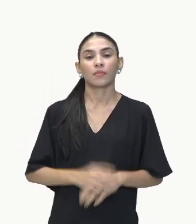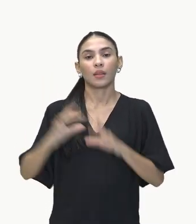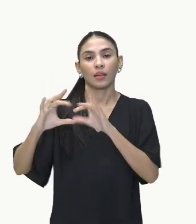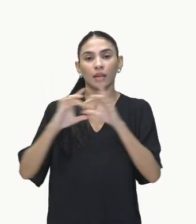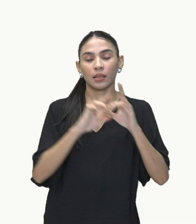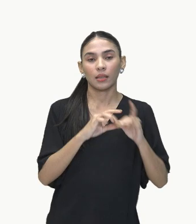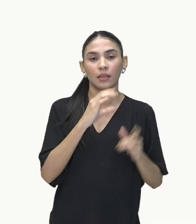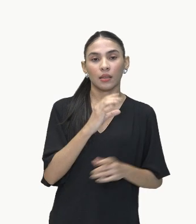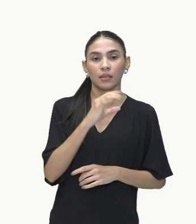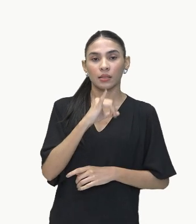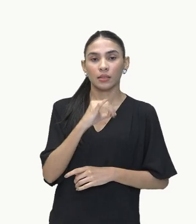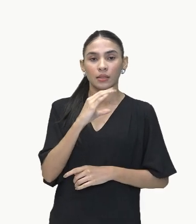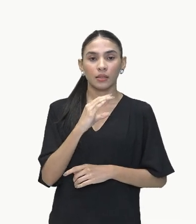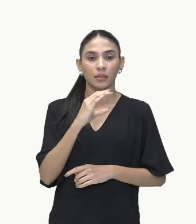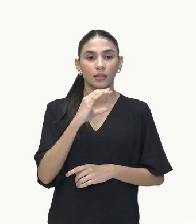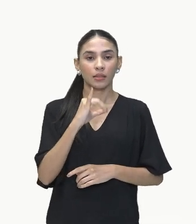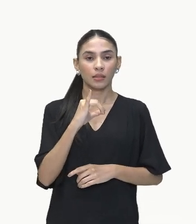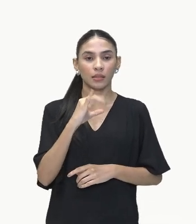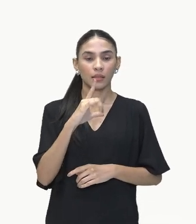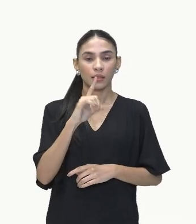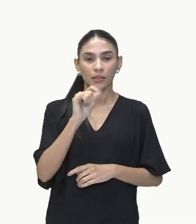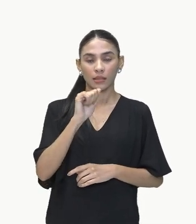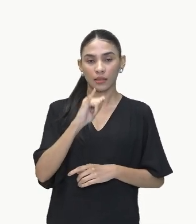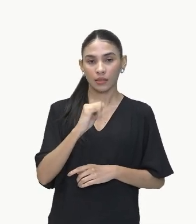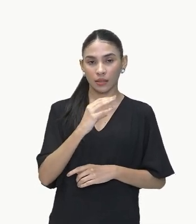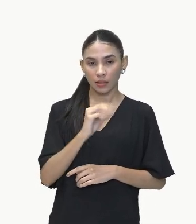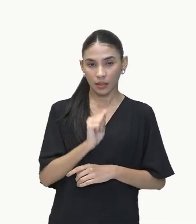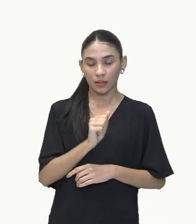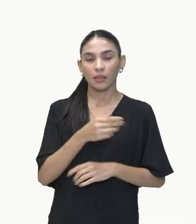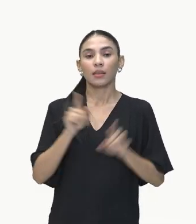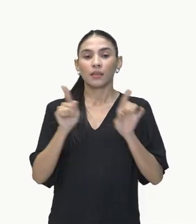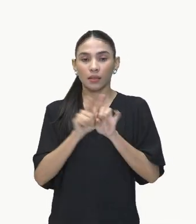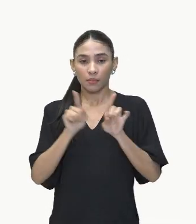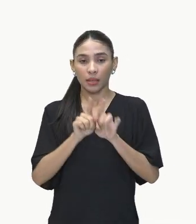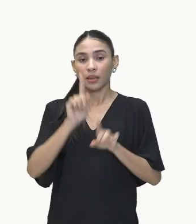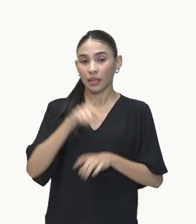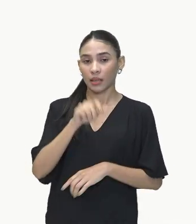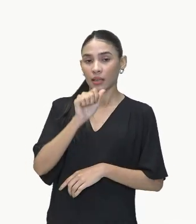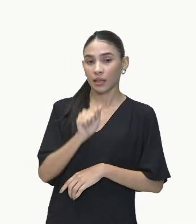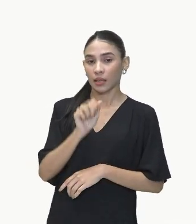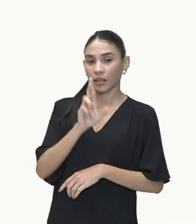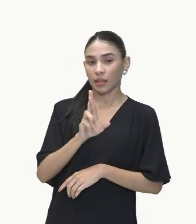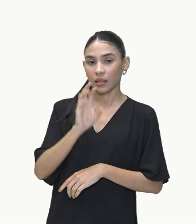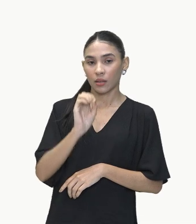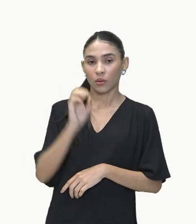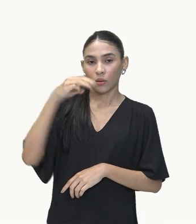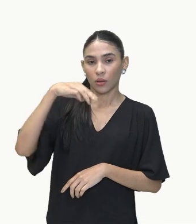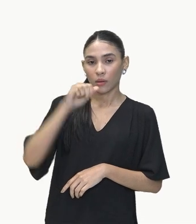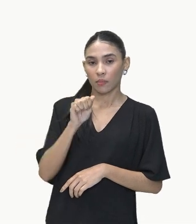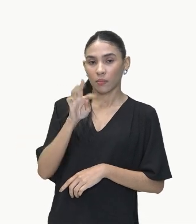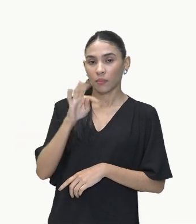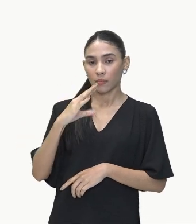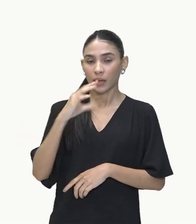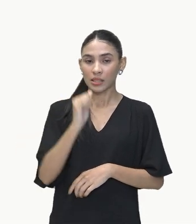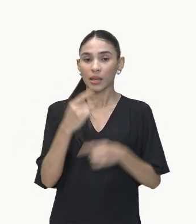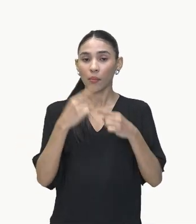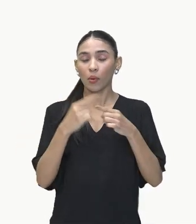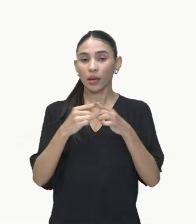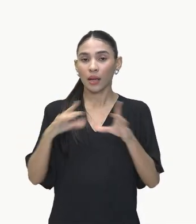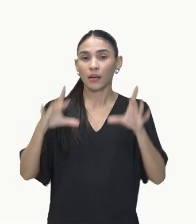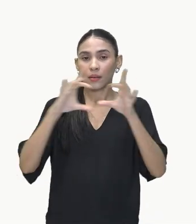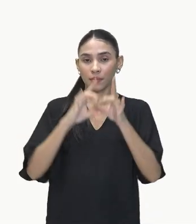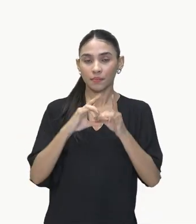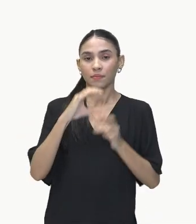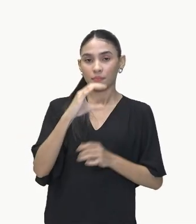cadeia fechada, né? Ela é aromática, porque tem núcleo aromático. Então, se ela é aromática,